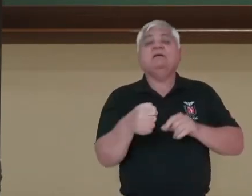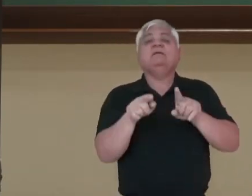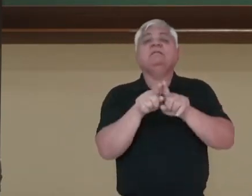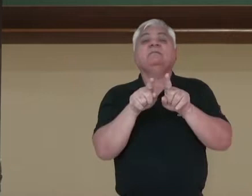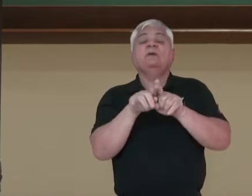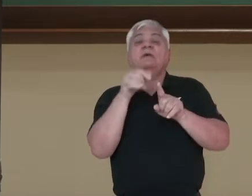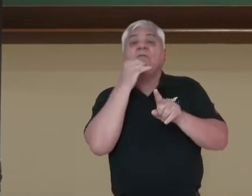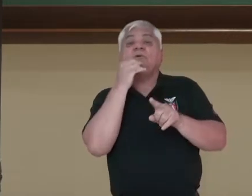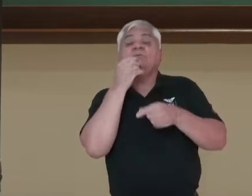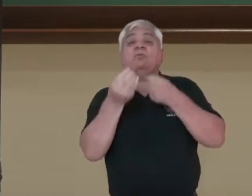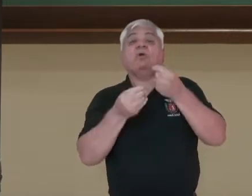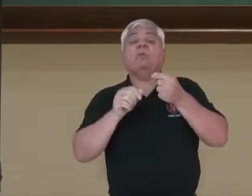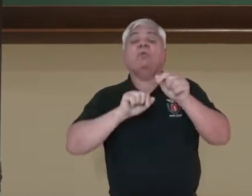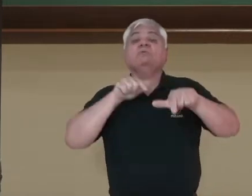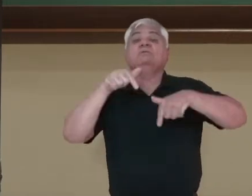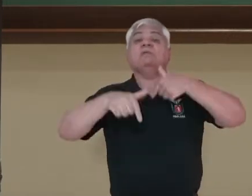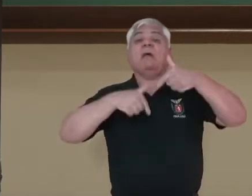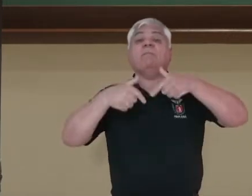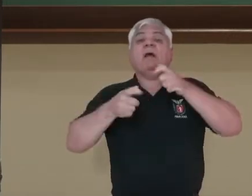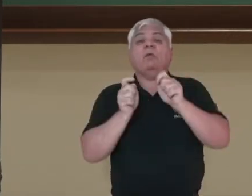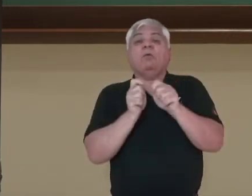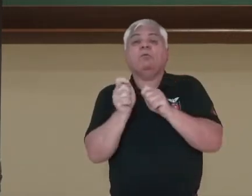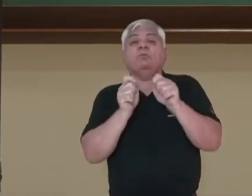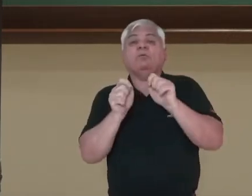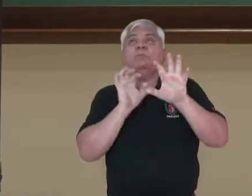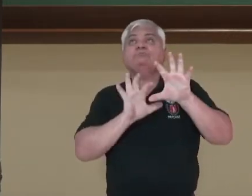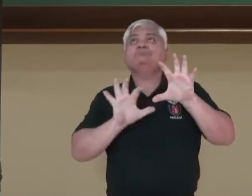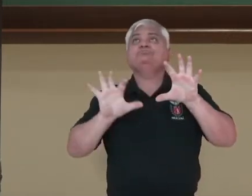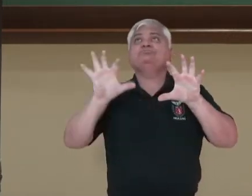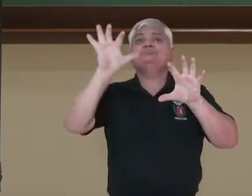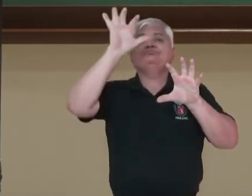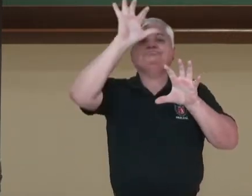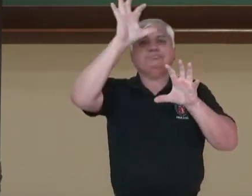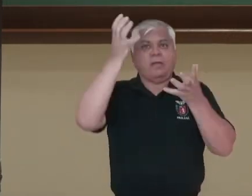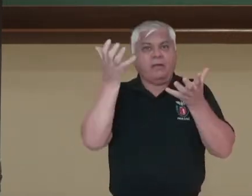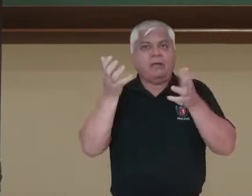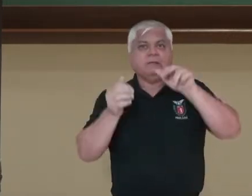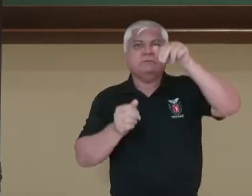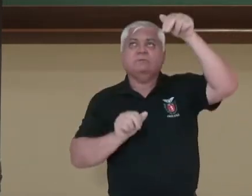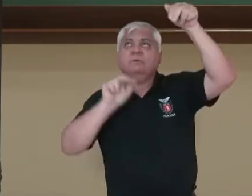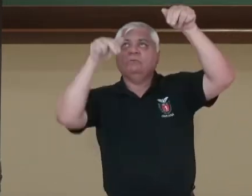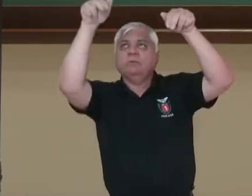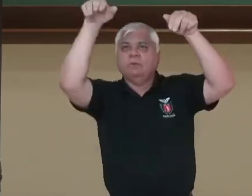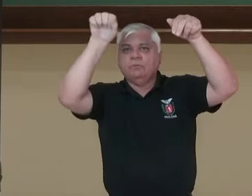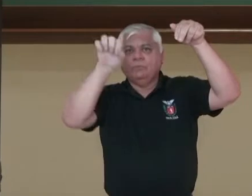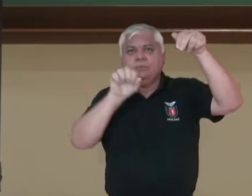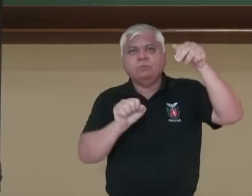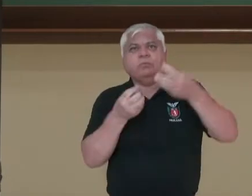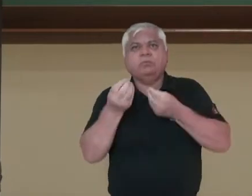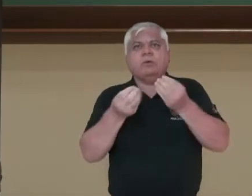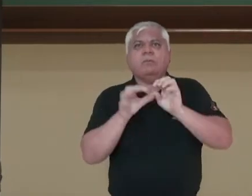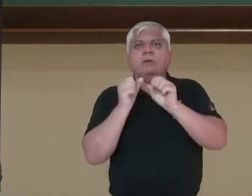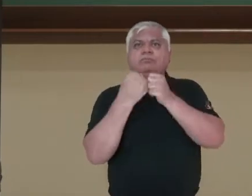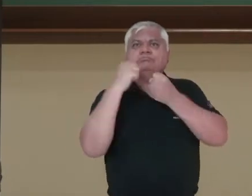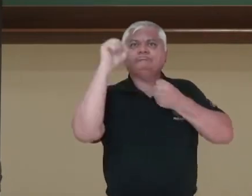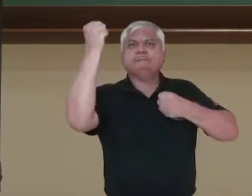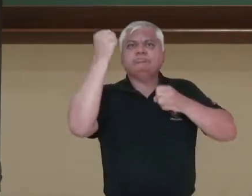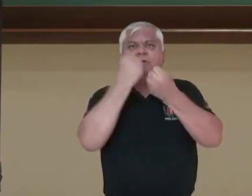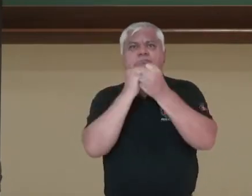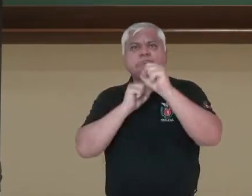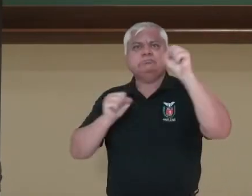as atividades econômicas que influenciaram nessa formação do território e na expansão, ou seja,